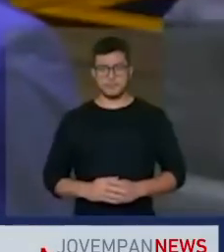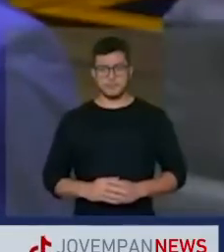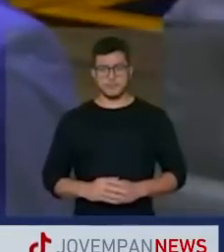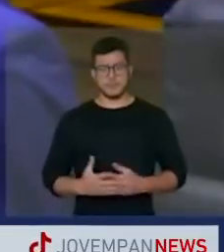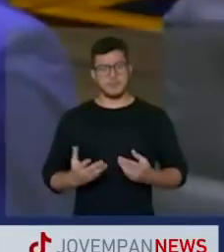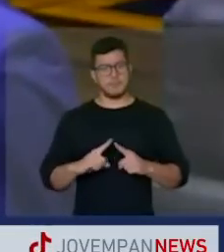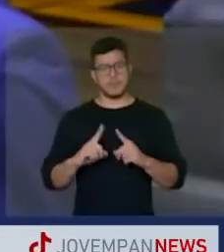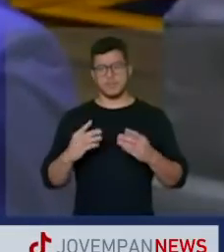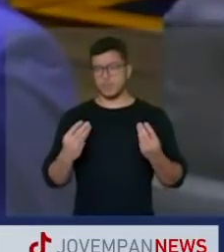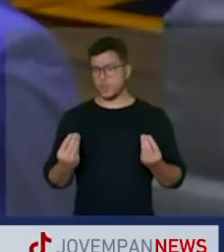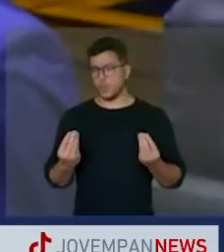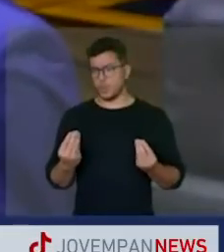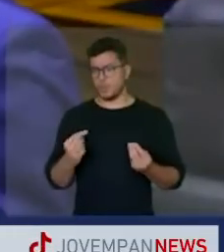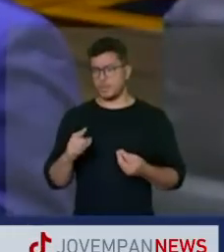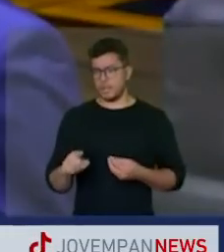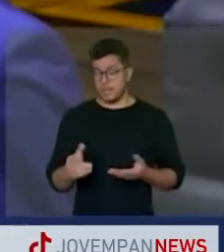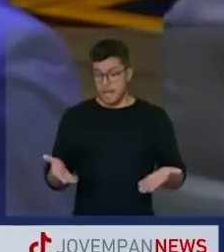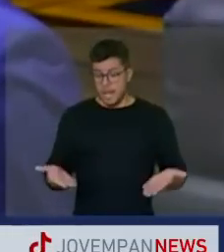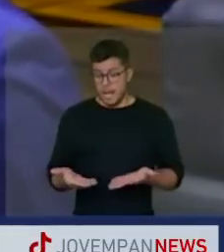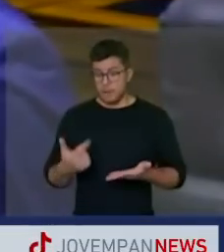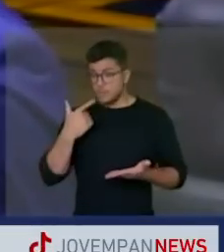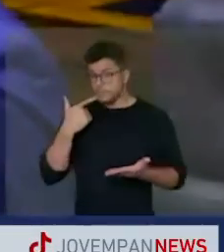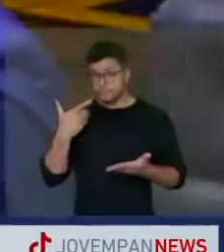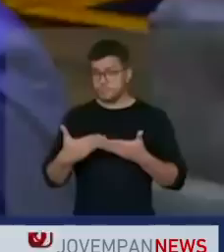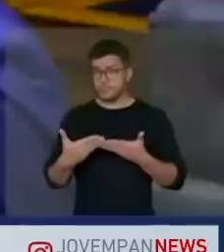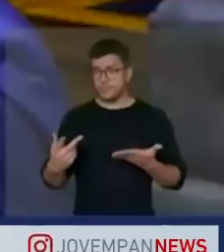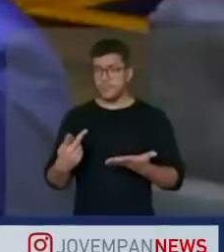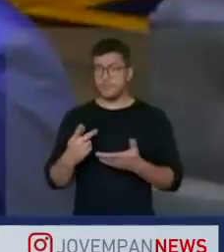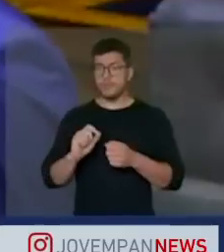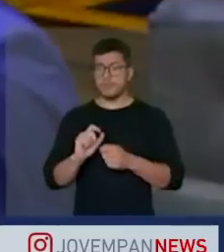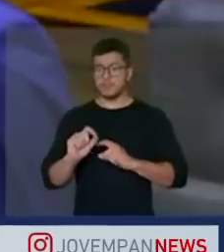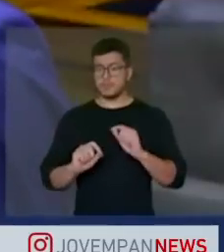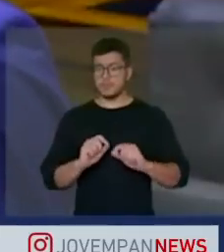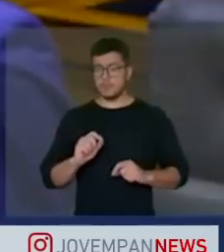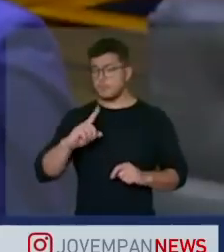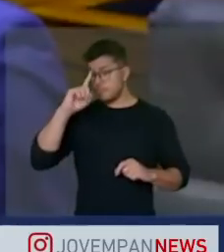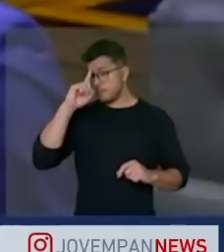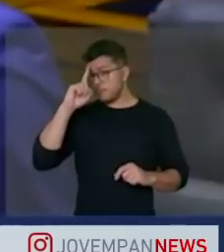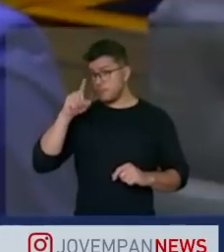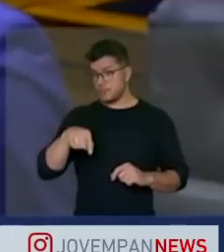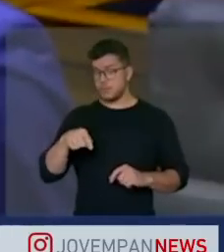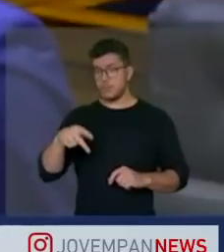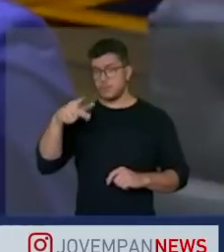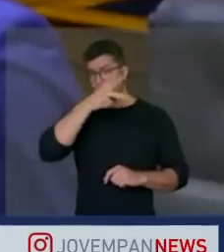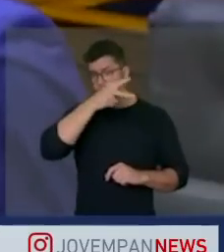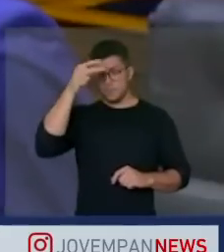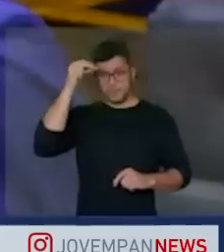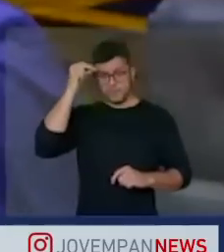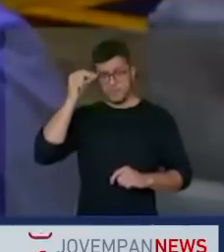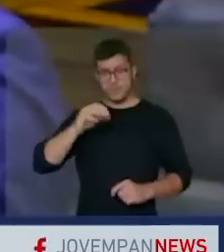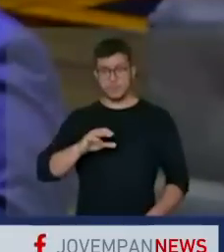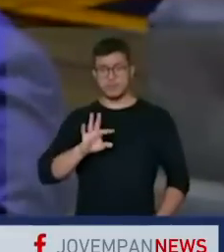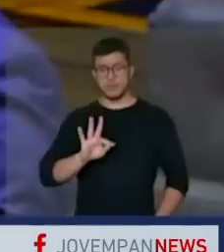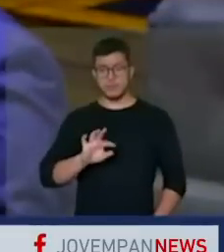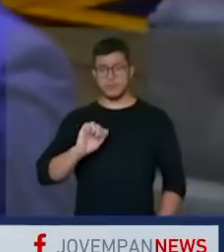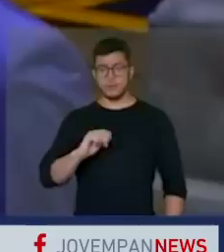possível o que ele fez agora há pouco. Ele afastou o prefeito de Itapurá, no meu estado de Mato Grosso, porque o